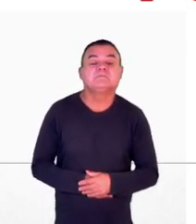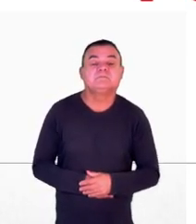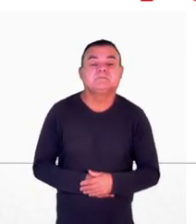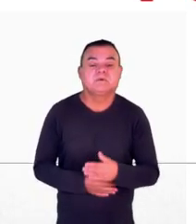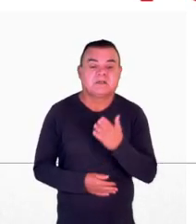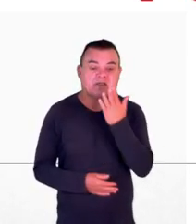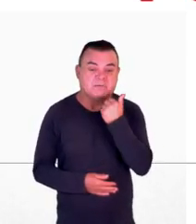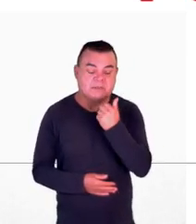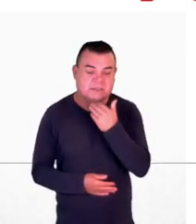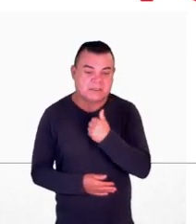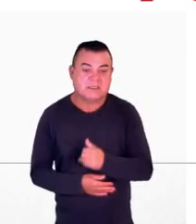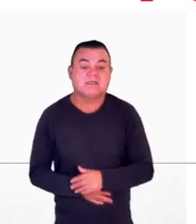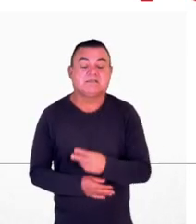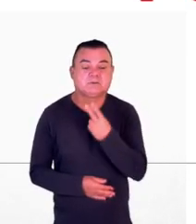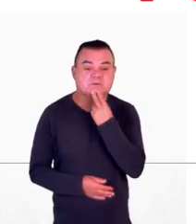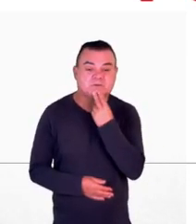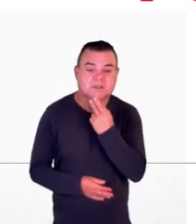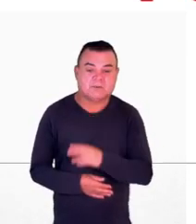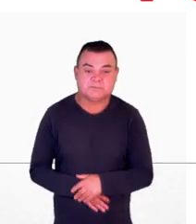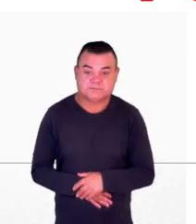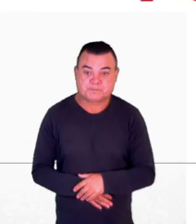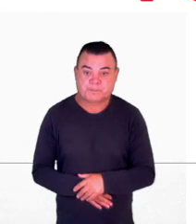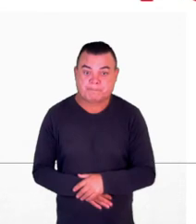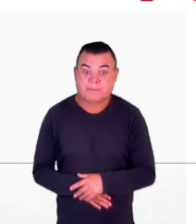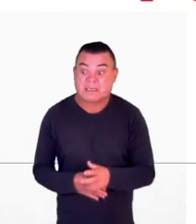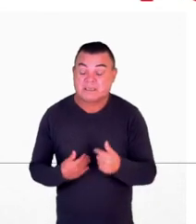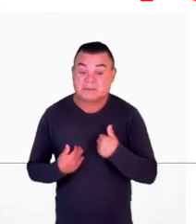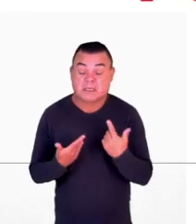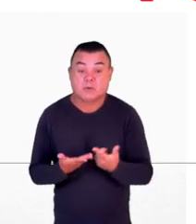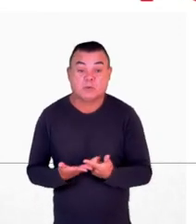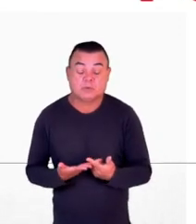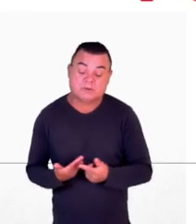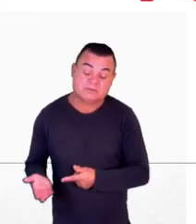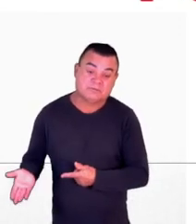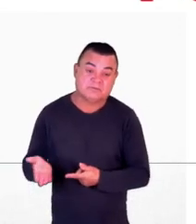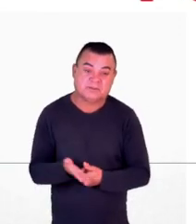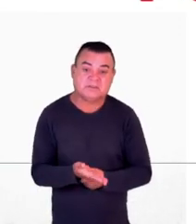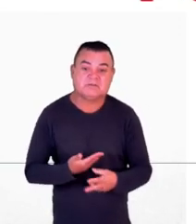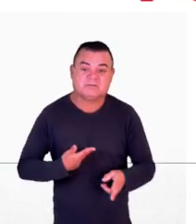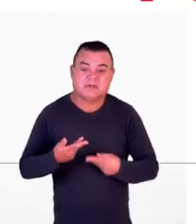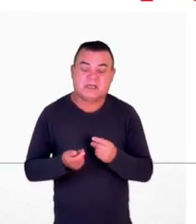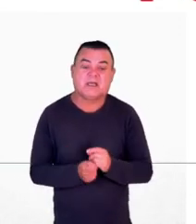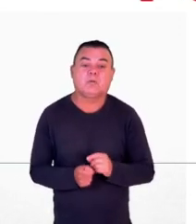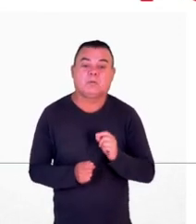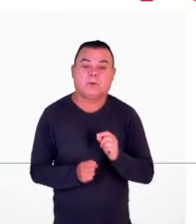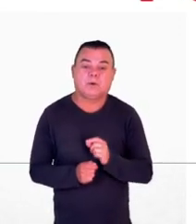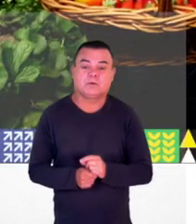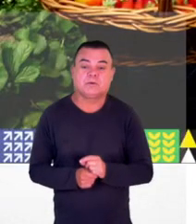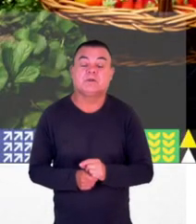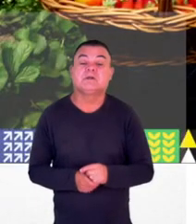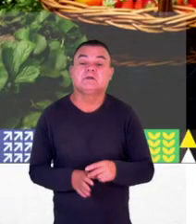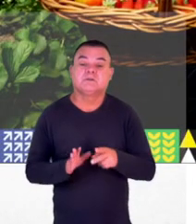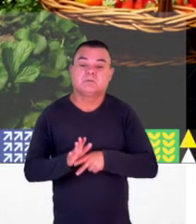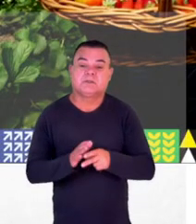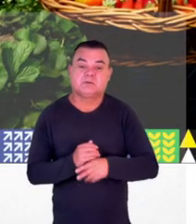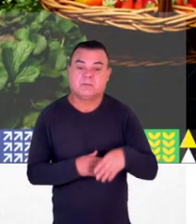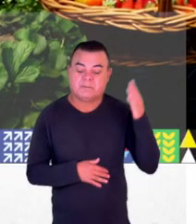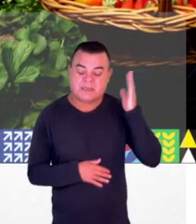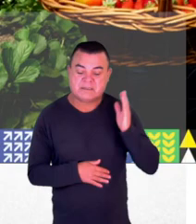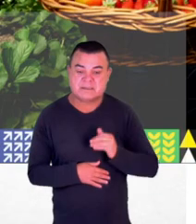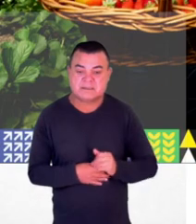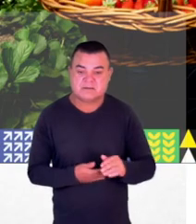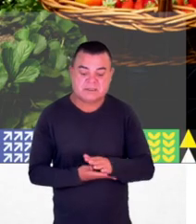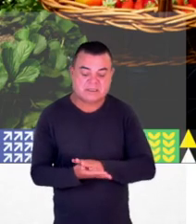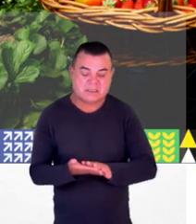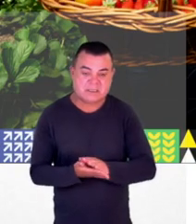encomenda que nos foi feita aqui foi para trazer e apresentar um pouquinho né falar do Plano Brasil sem fome eh e aí faço isso já